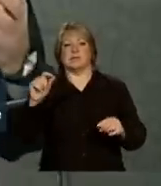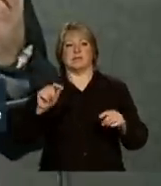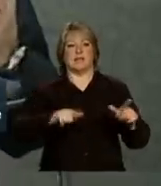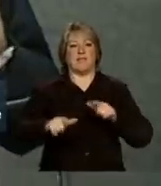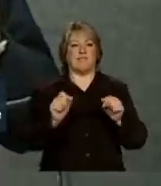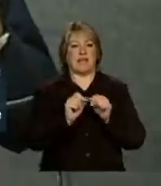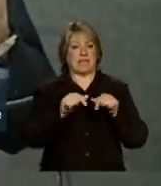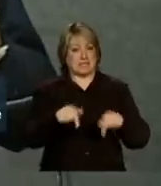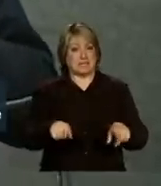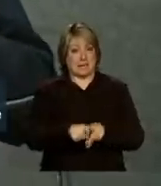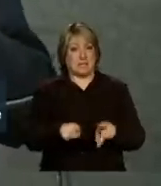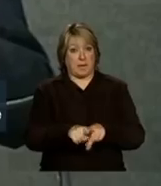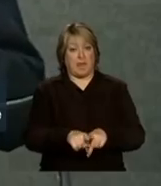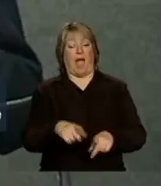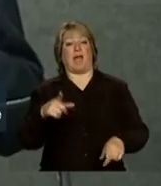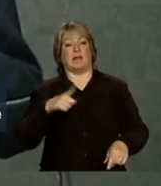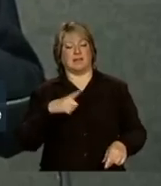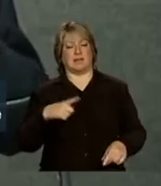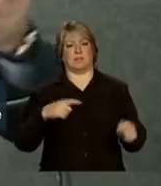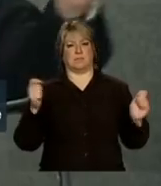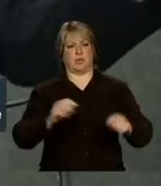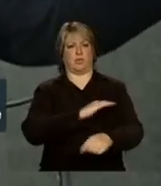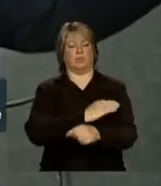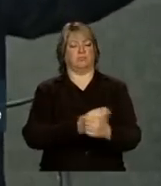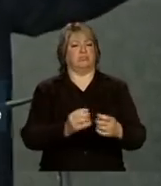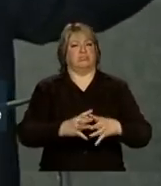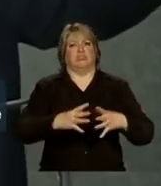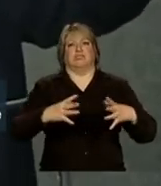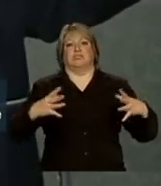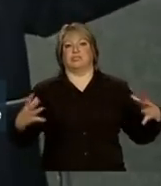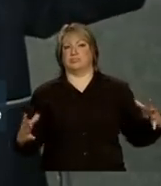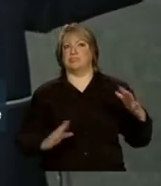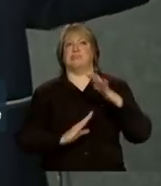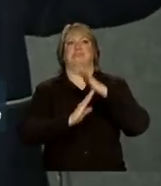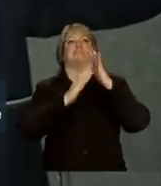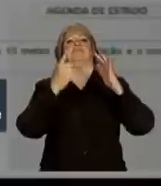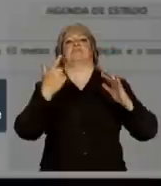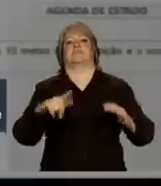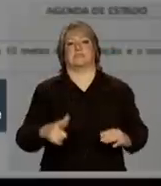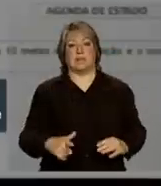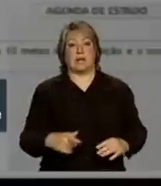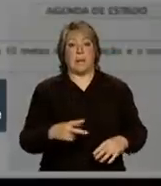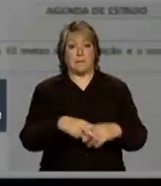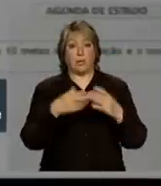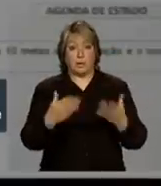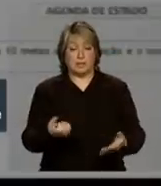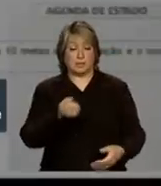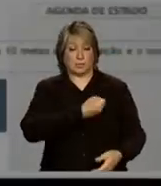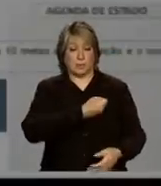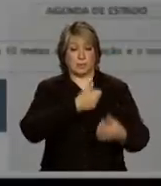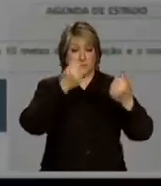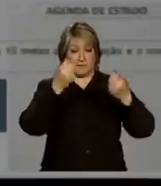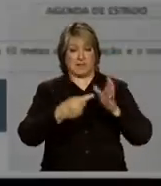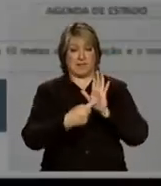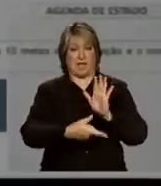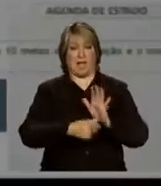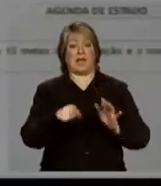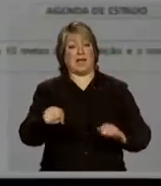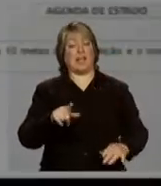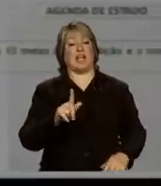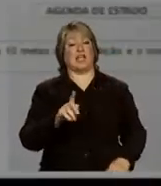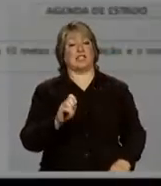Eh você tem um potencial ilimitado por isso que esses números quando eu mostrei os resultados nada mais é do que Gestão de